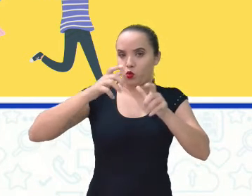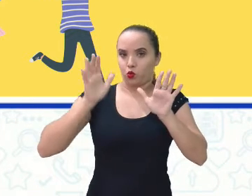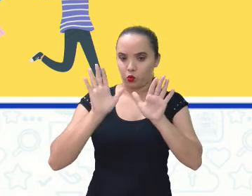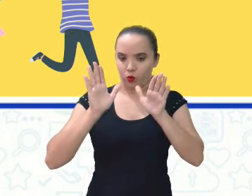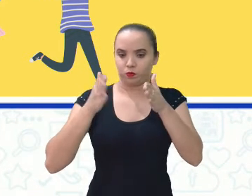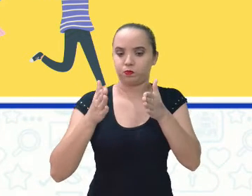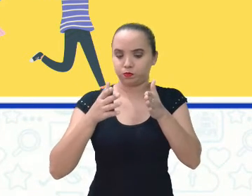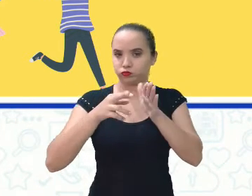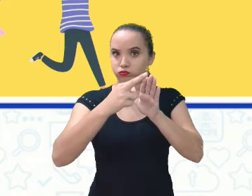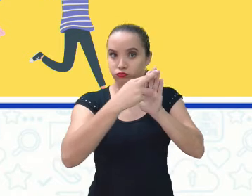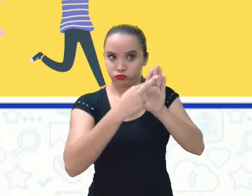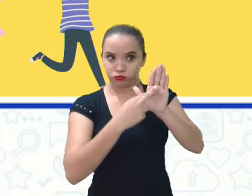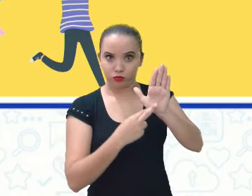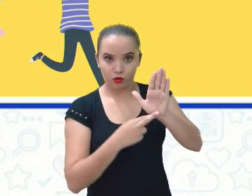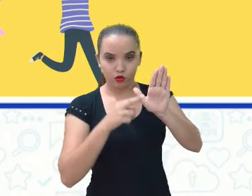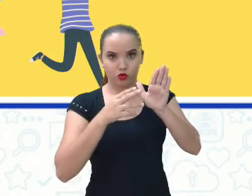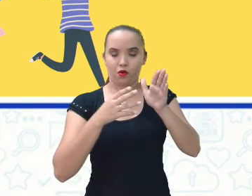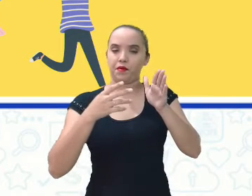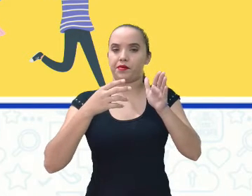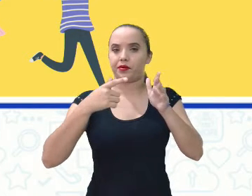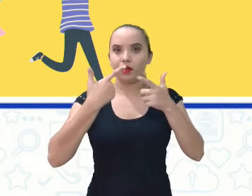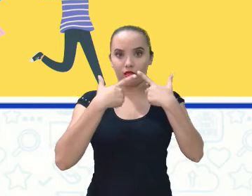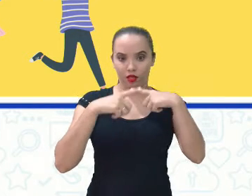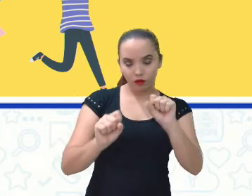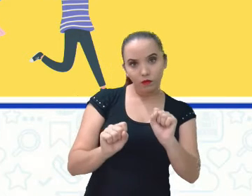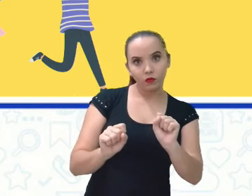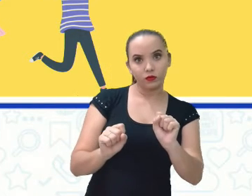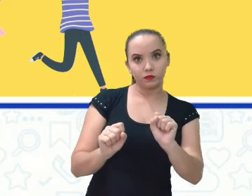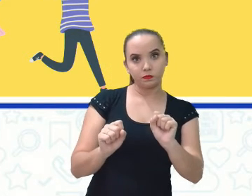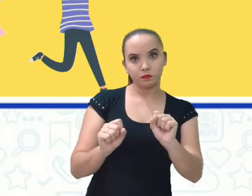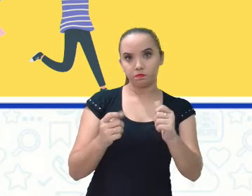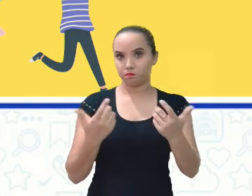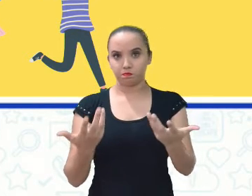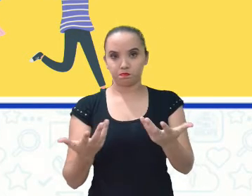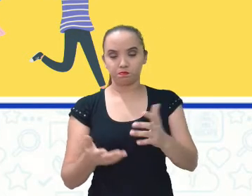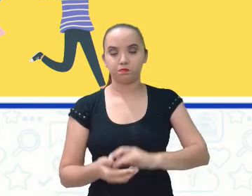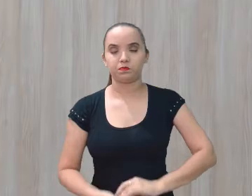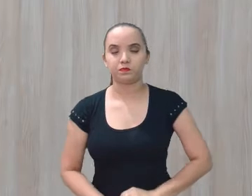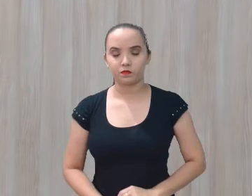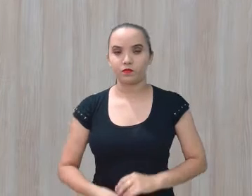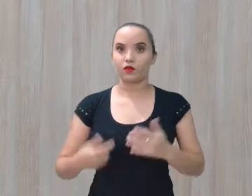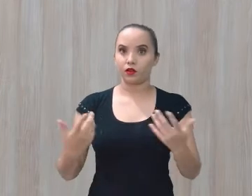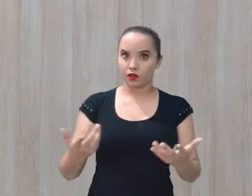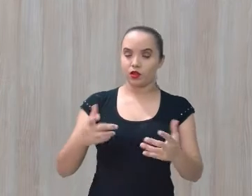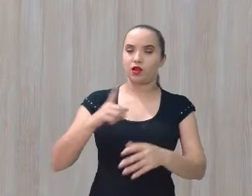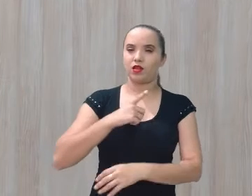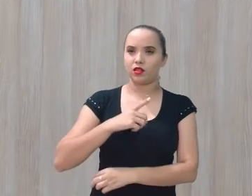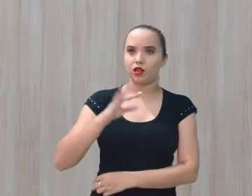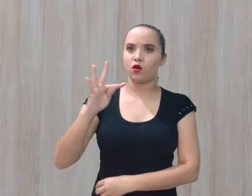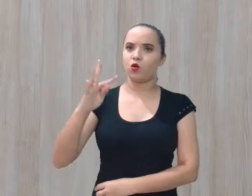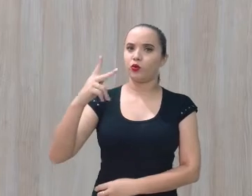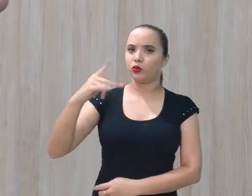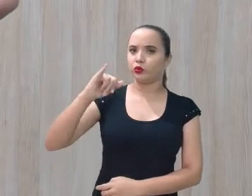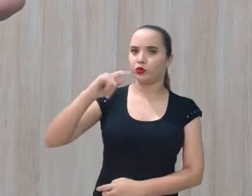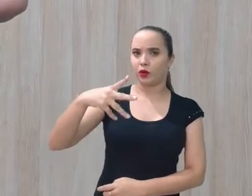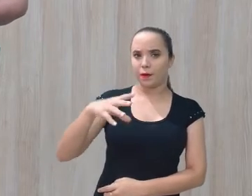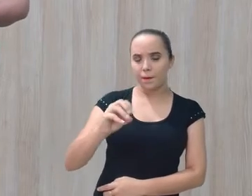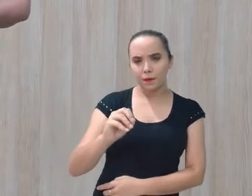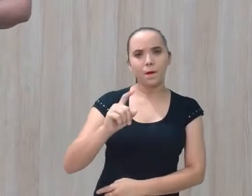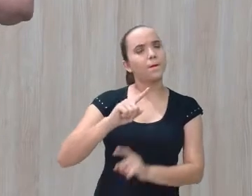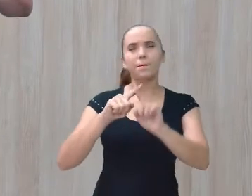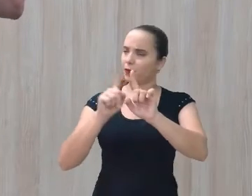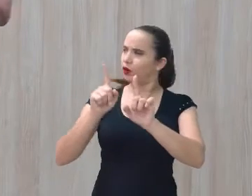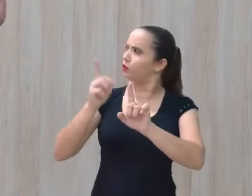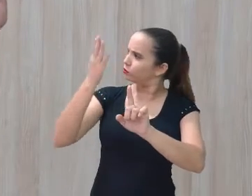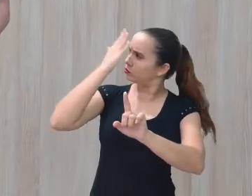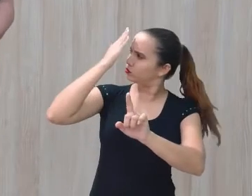da norma padrão, né, professora? Não está. Tá, não. E aí o tipo repetiram várias Mas vezes. dá para entender o que ele Dá tá para querendo. entender o que ele quer dizer.